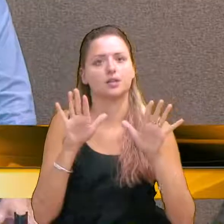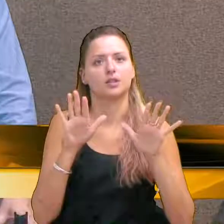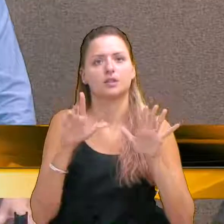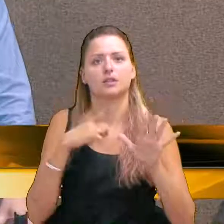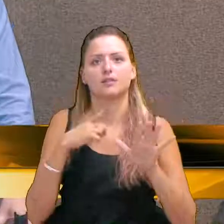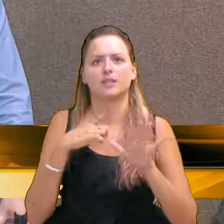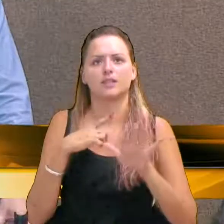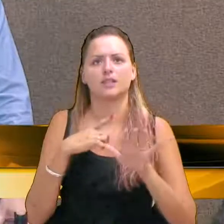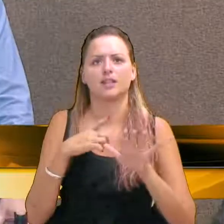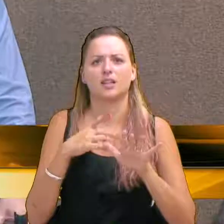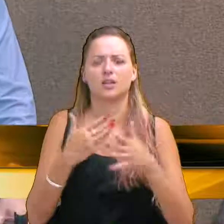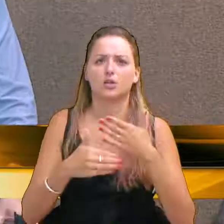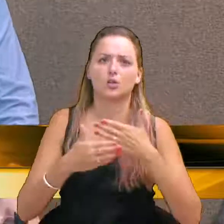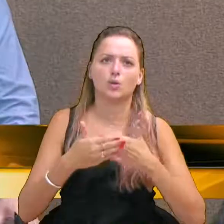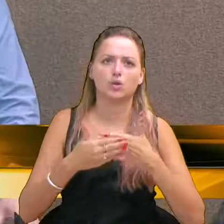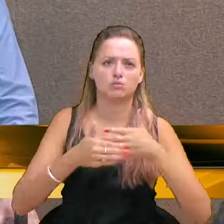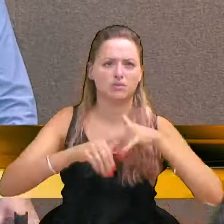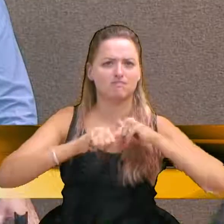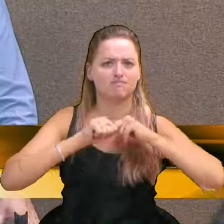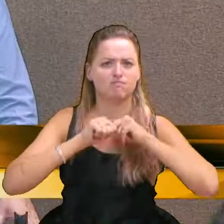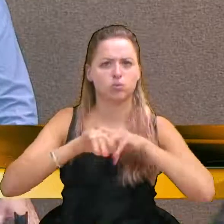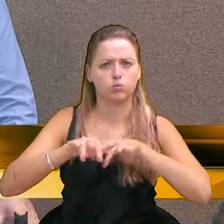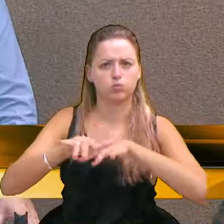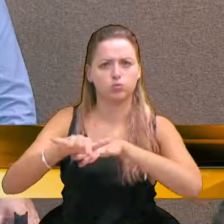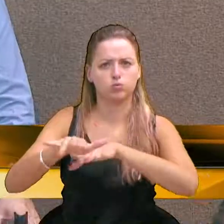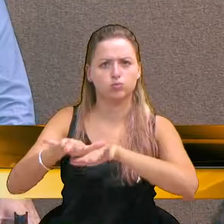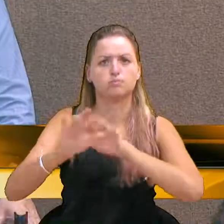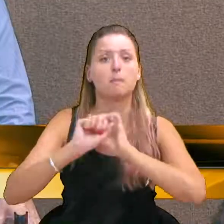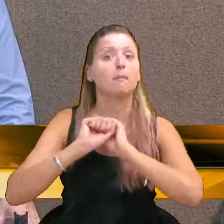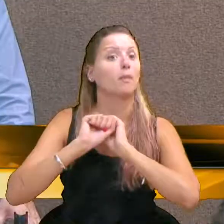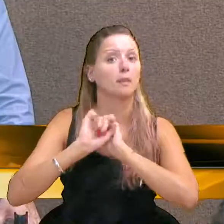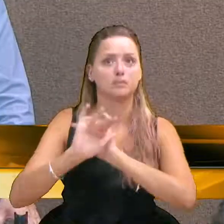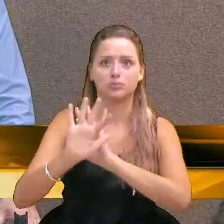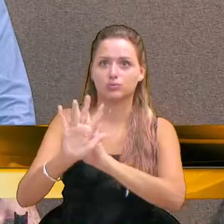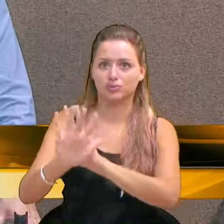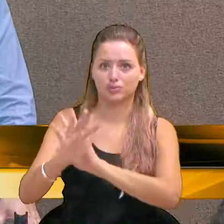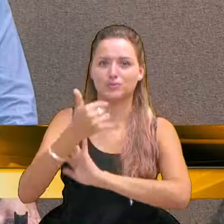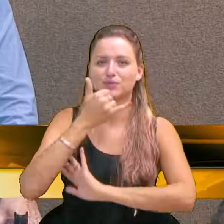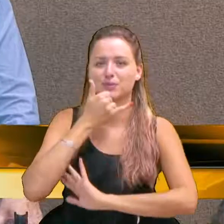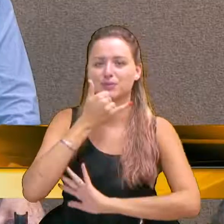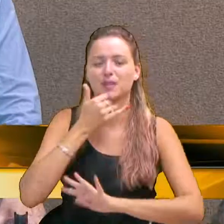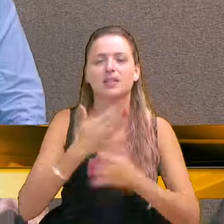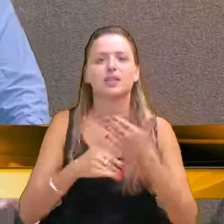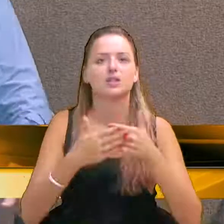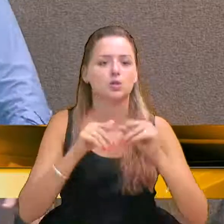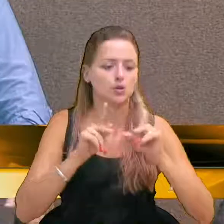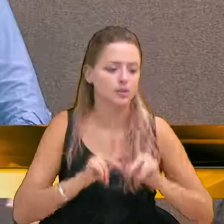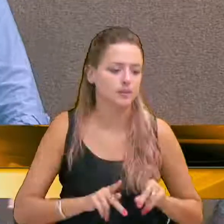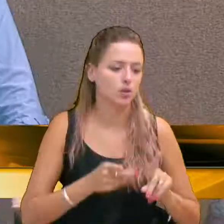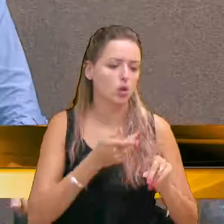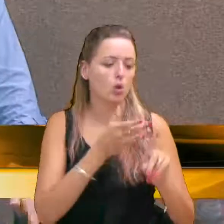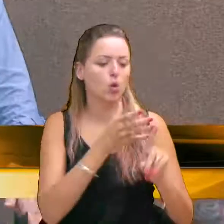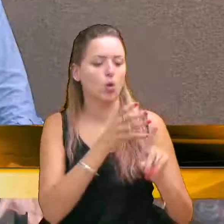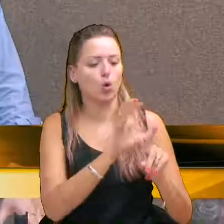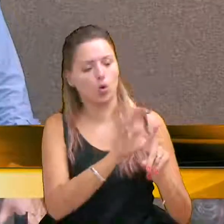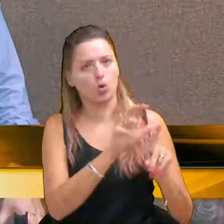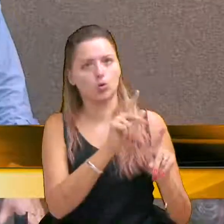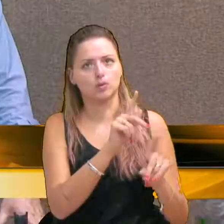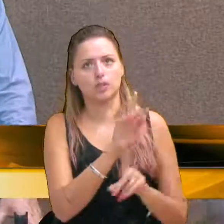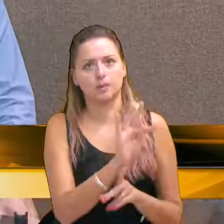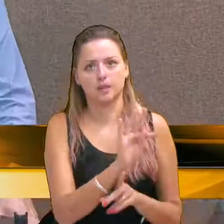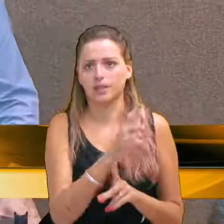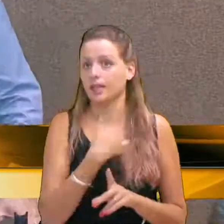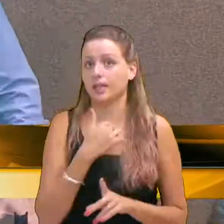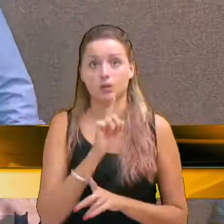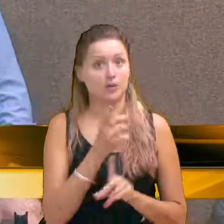uma radicalização pelo Brasil inteiro, né? Onde aqueles que são antipetistas, não é o meu caso,